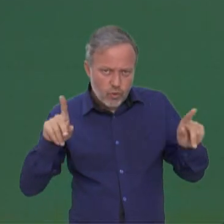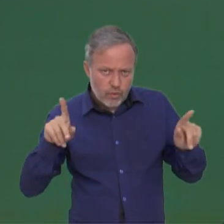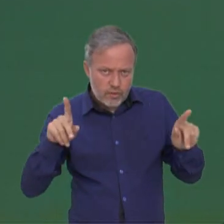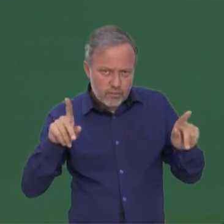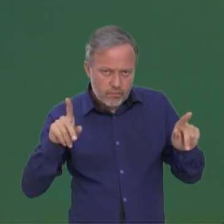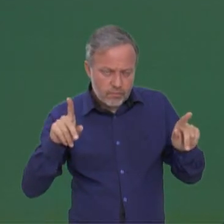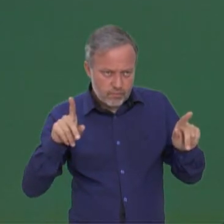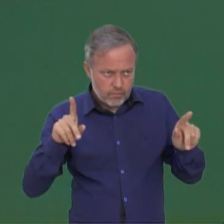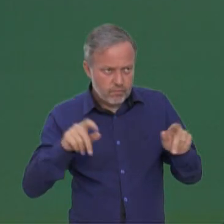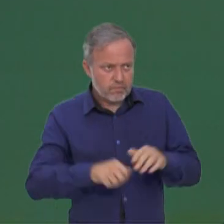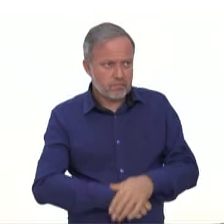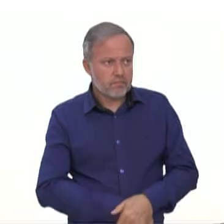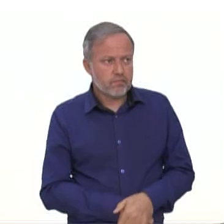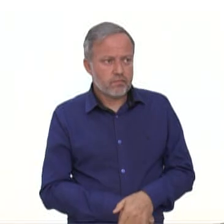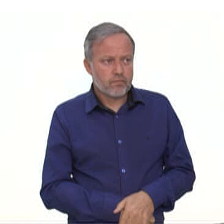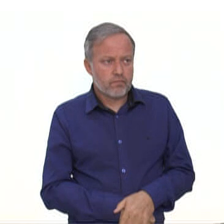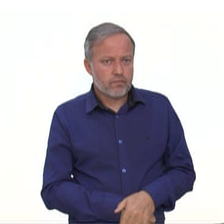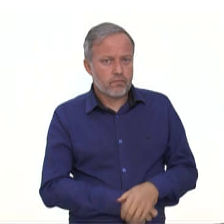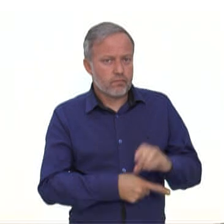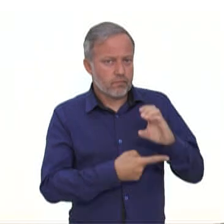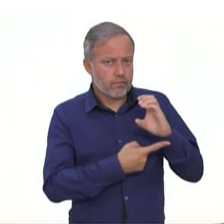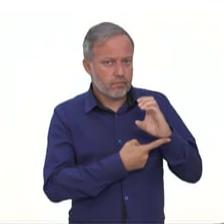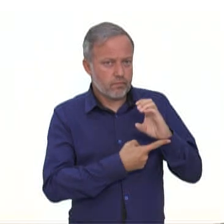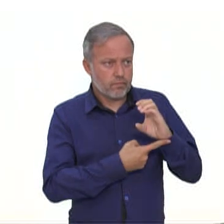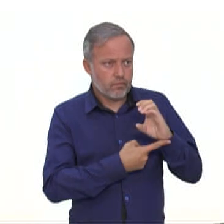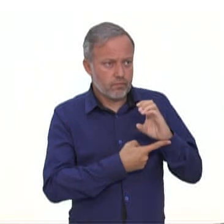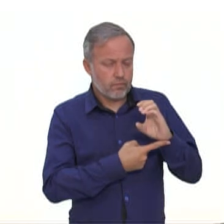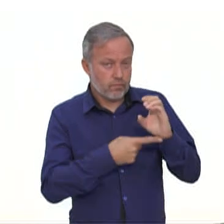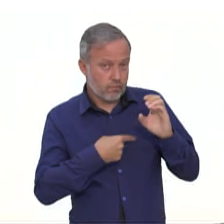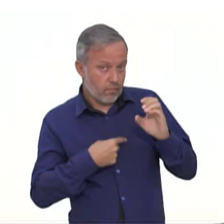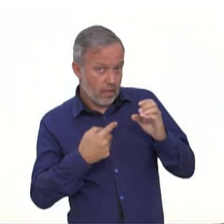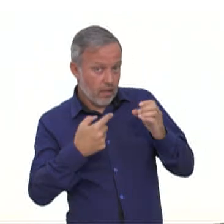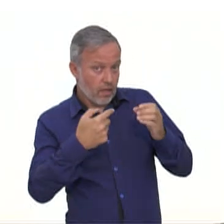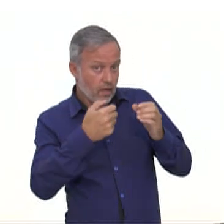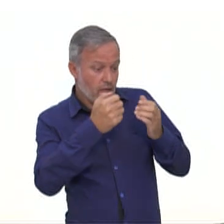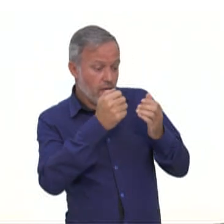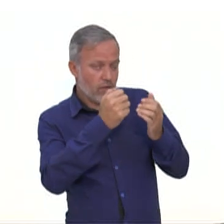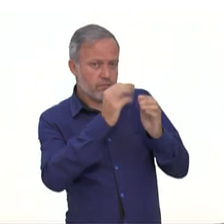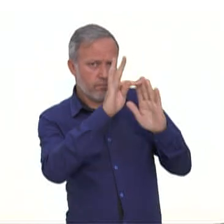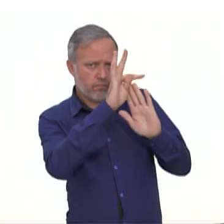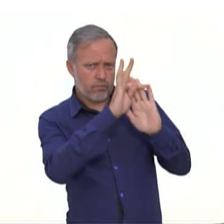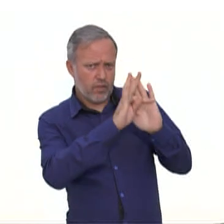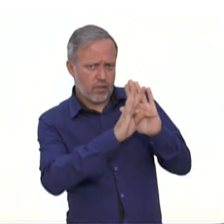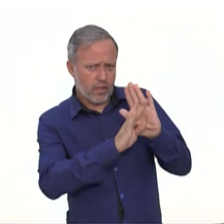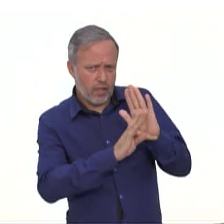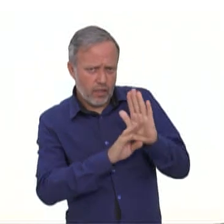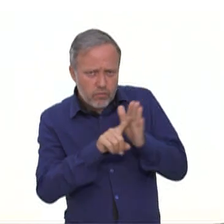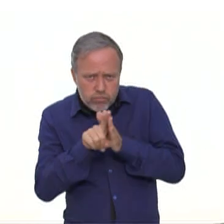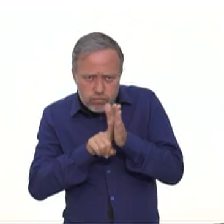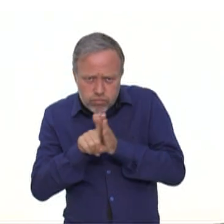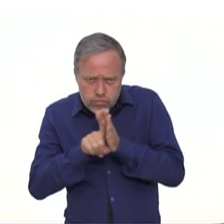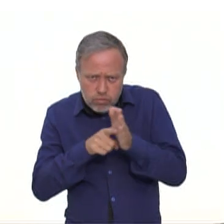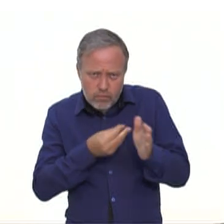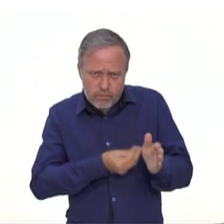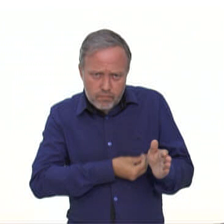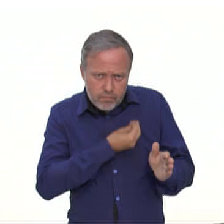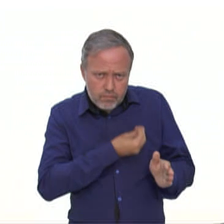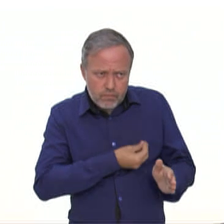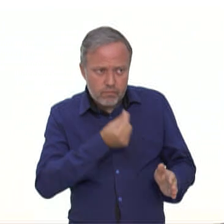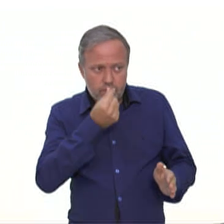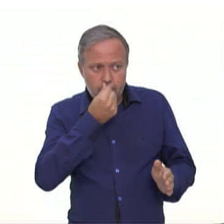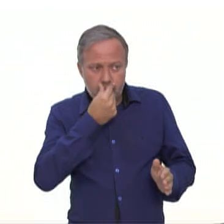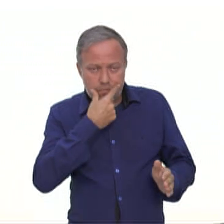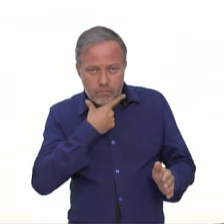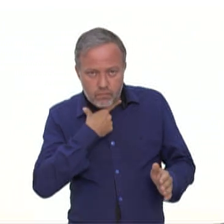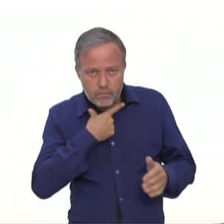uma diferença entre essas vozes. Há uma narração cronológica da vida de Machado, ou o